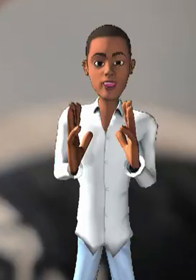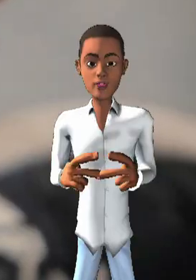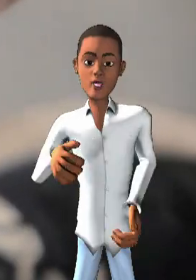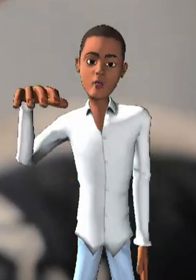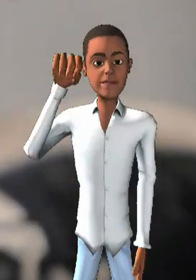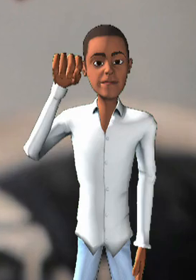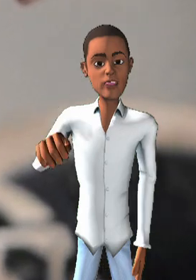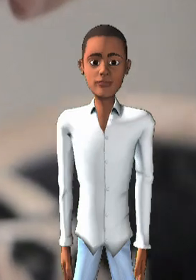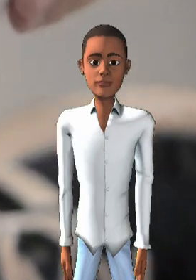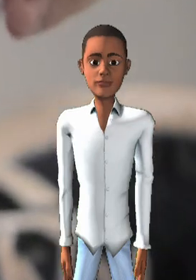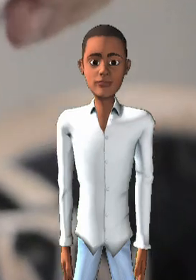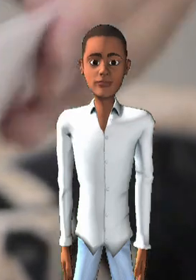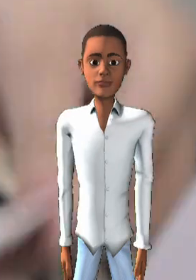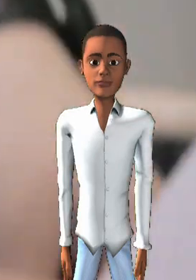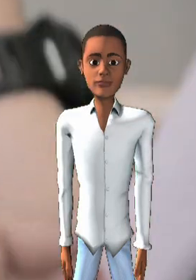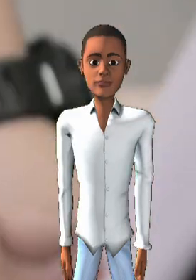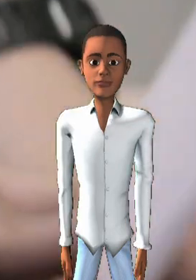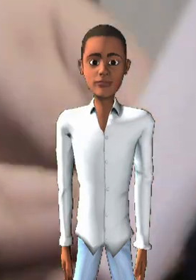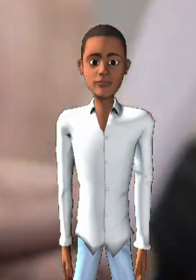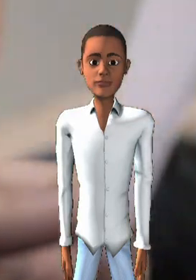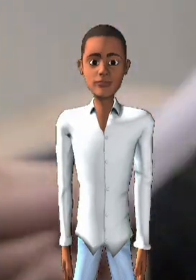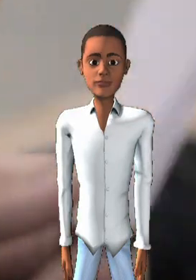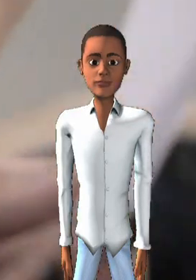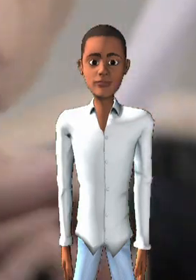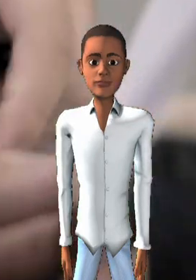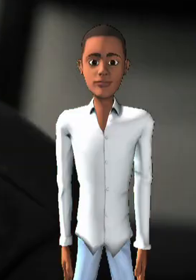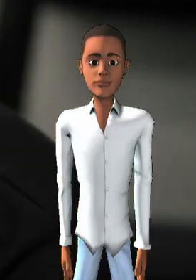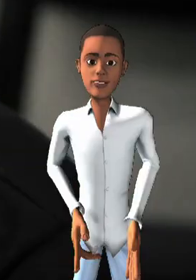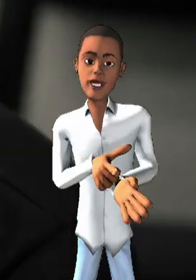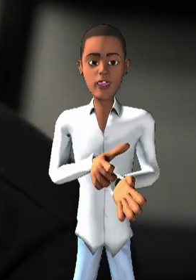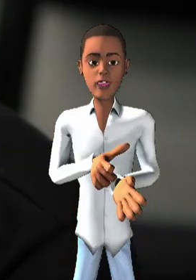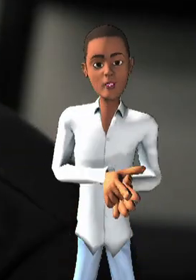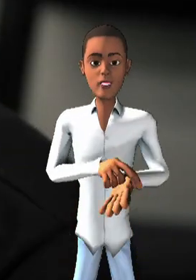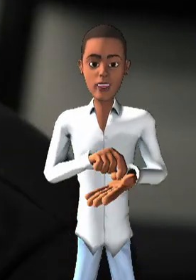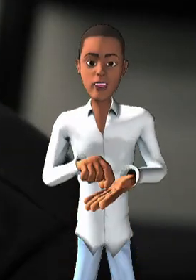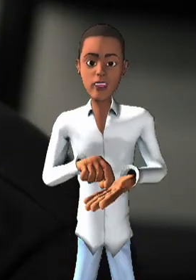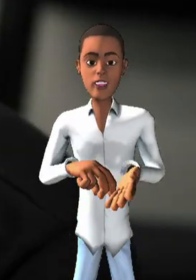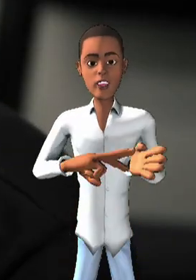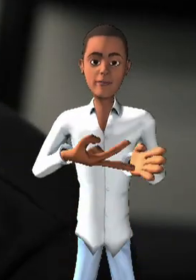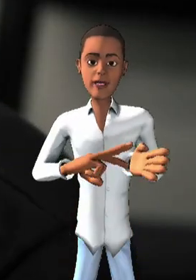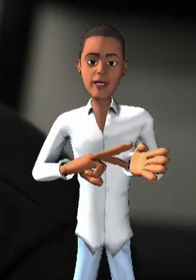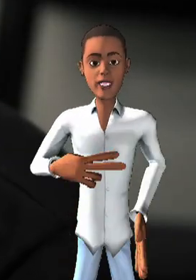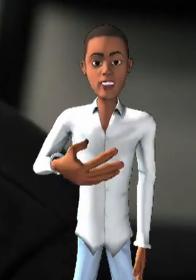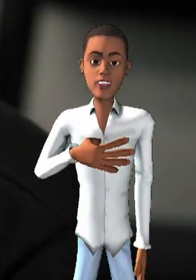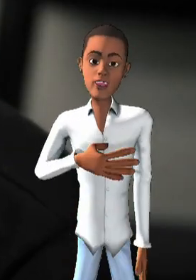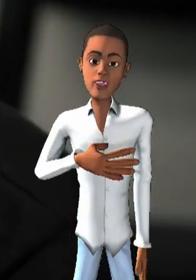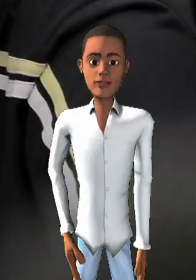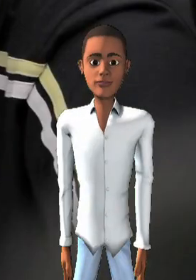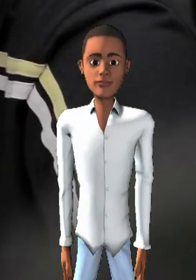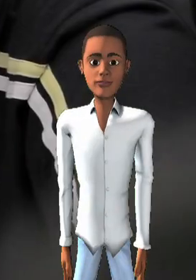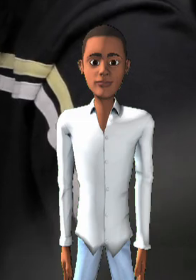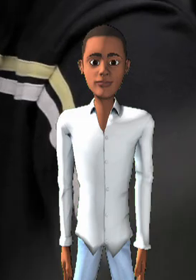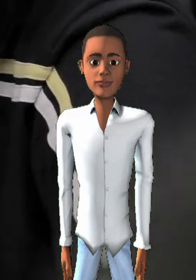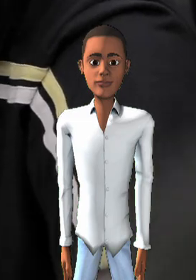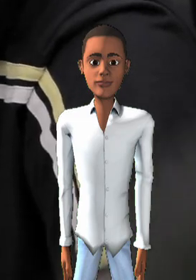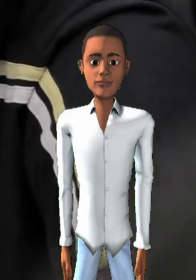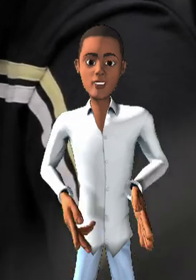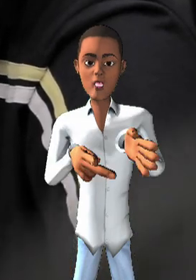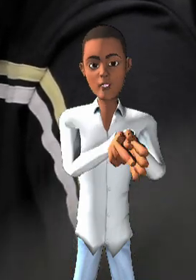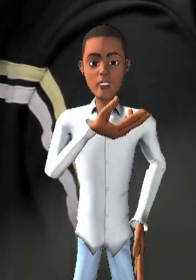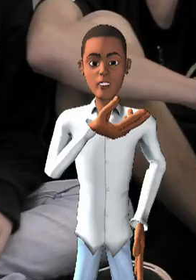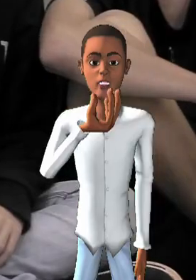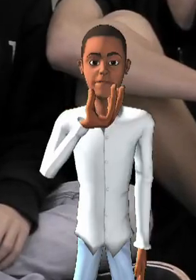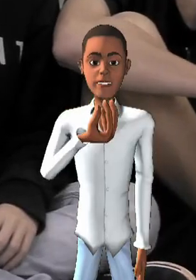em voz alta o que tem no papel. E o que tem no papel representa um pedaço do